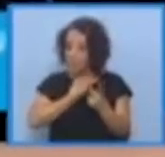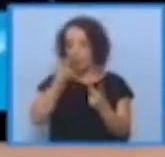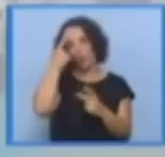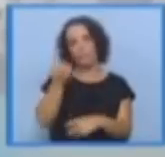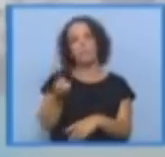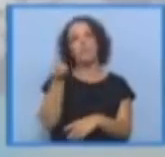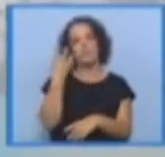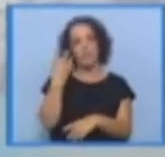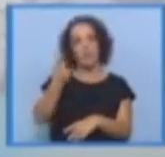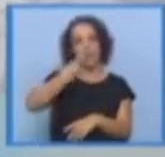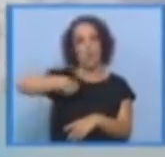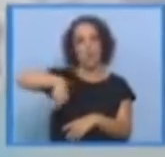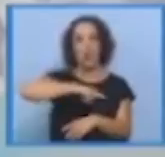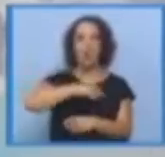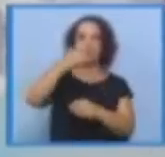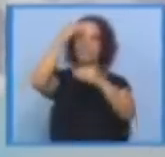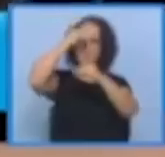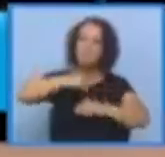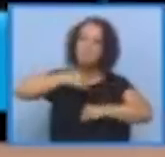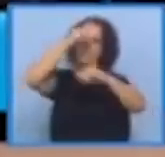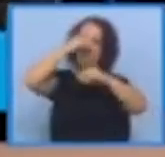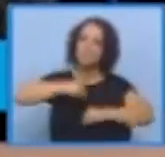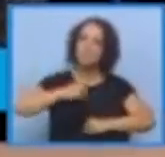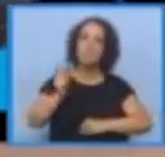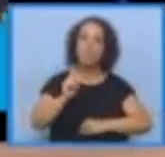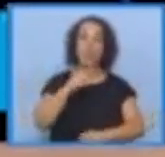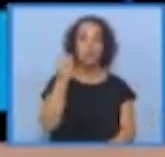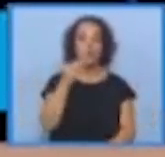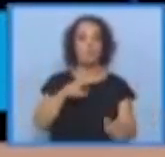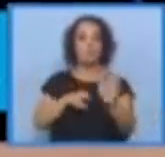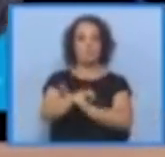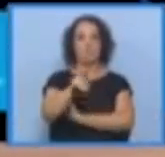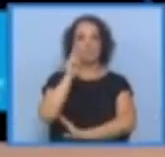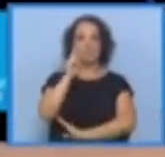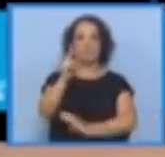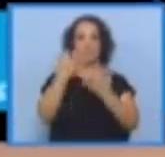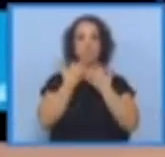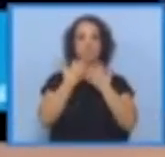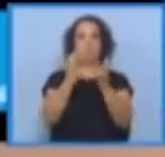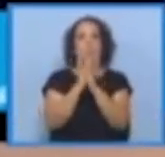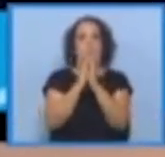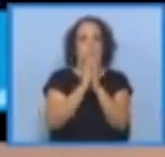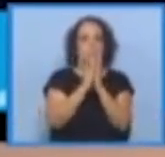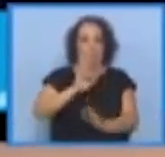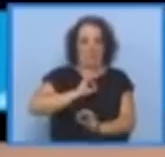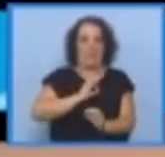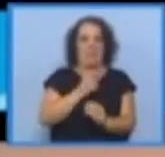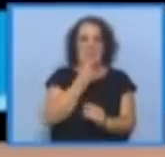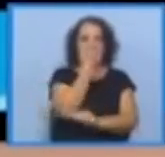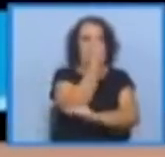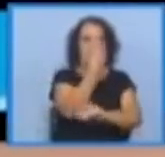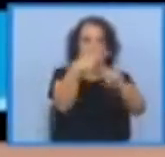evangelizados. Fomos sacramentalizados. E o jovem entra na igreja e vê uma mata cheia de devoçõezinhas, medalhas,